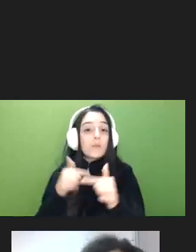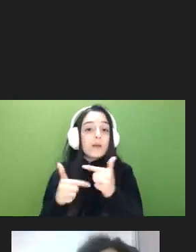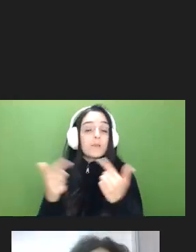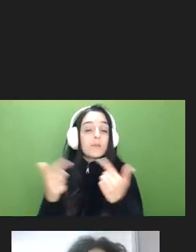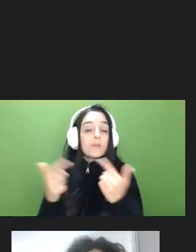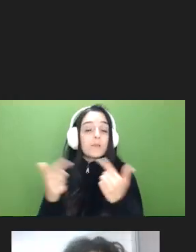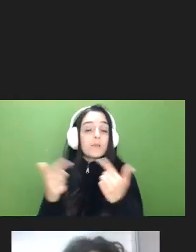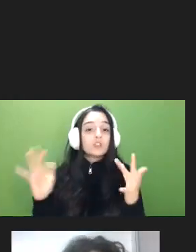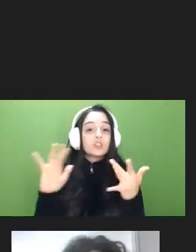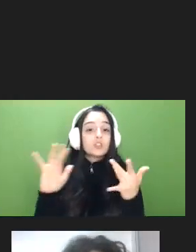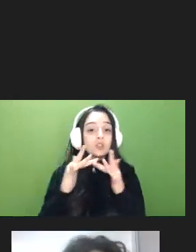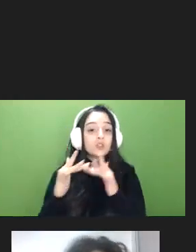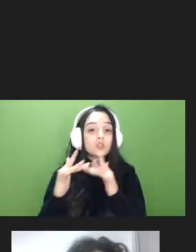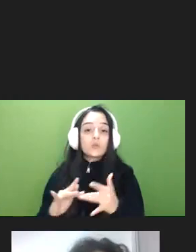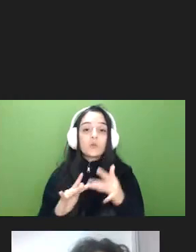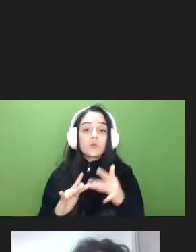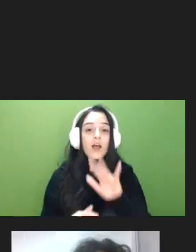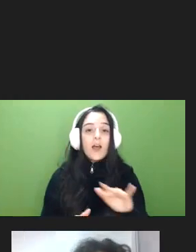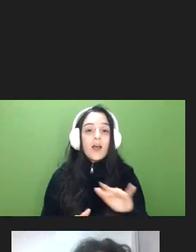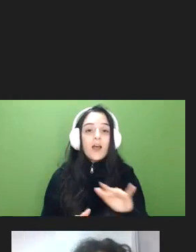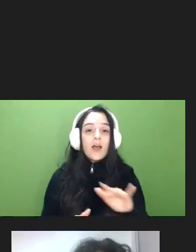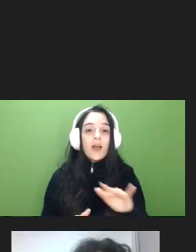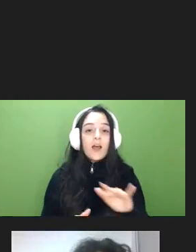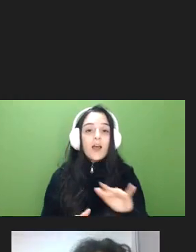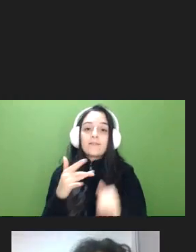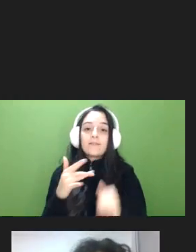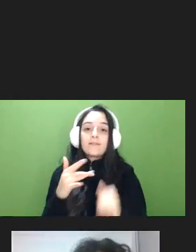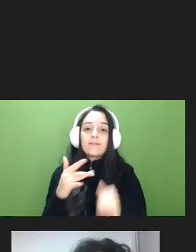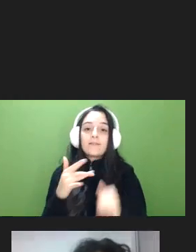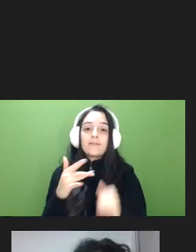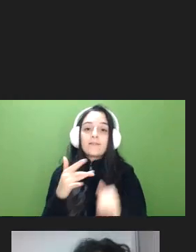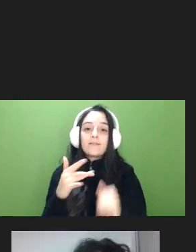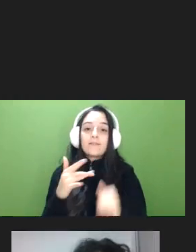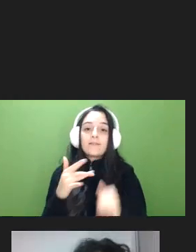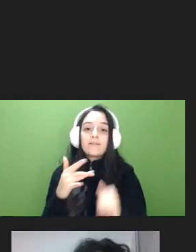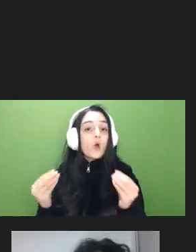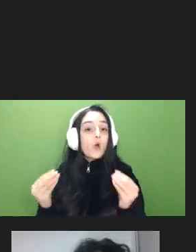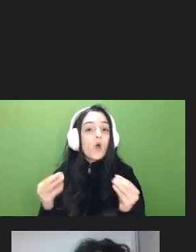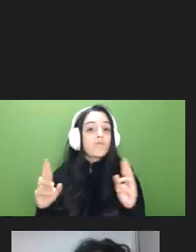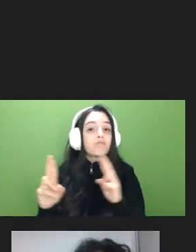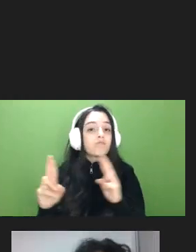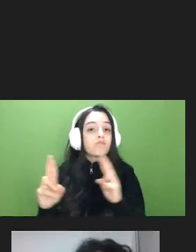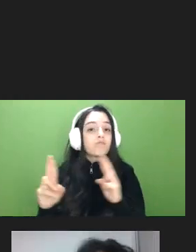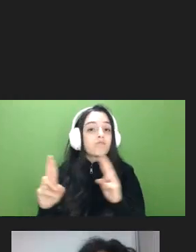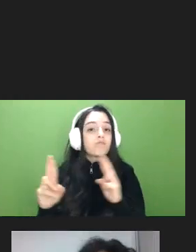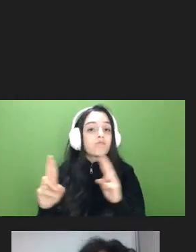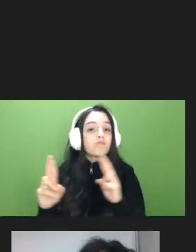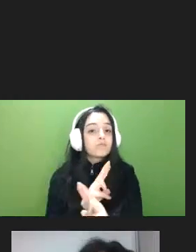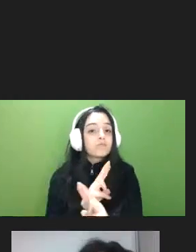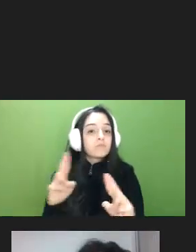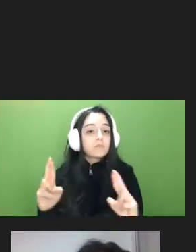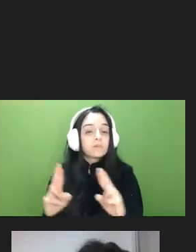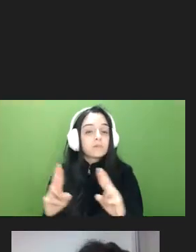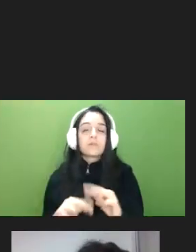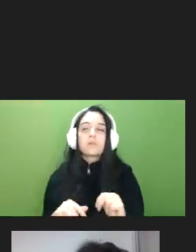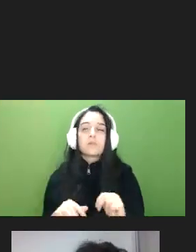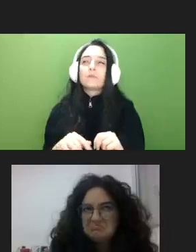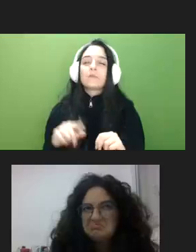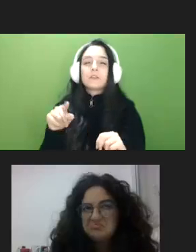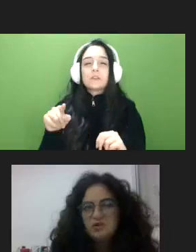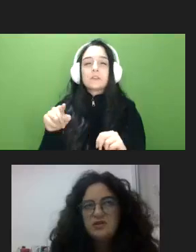saúde, com a rede de assistência. E Essa trajetória, que durou ali mais ou menos